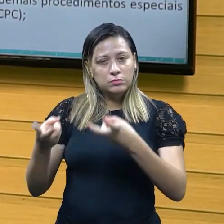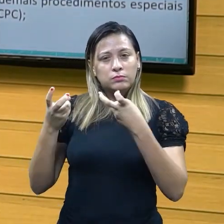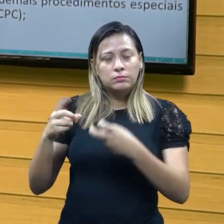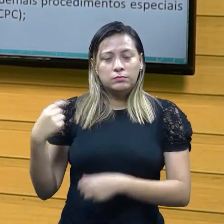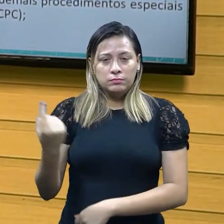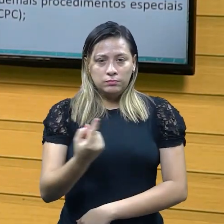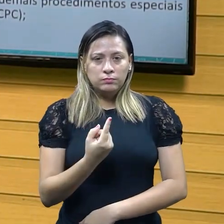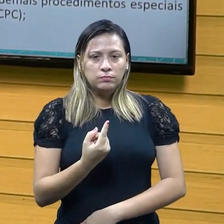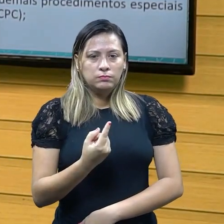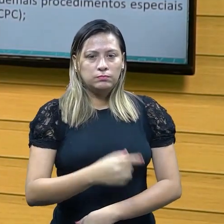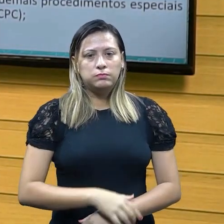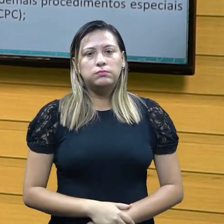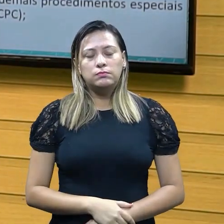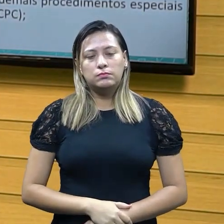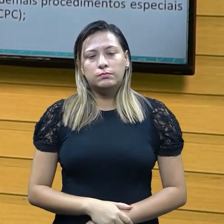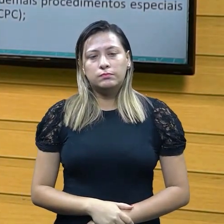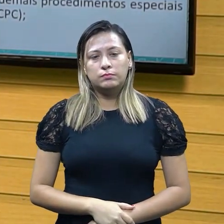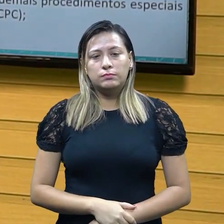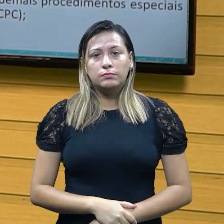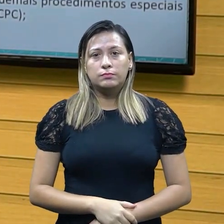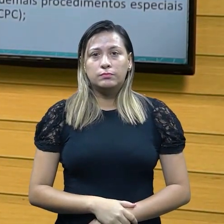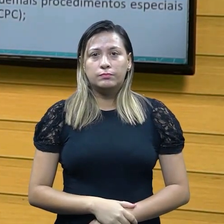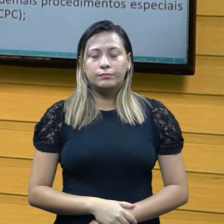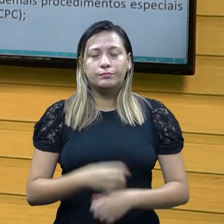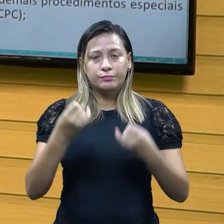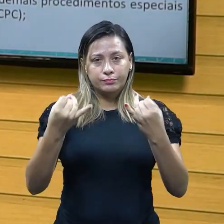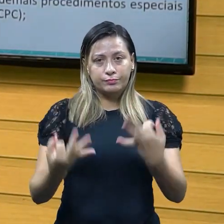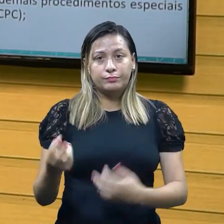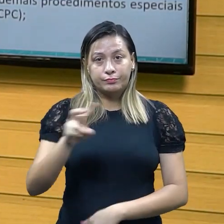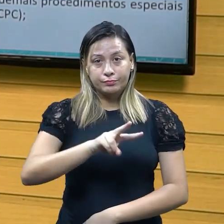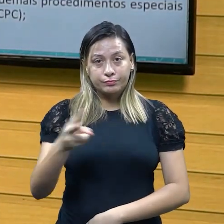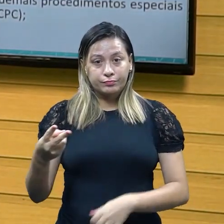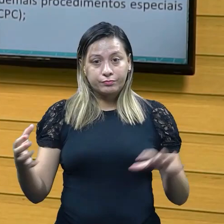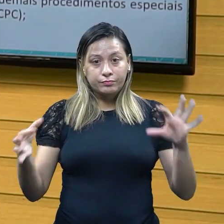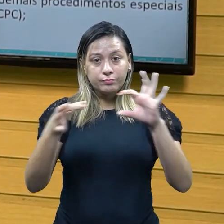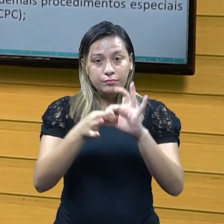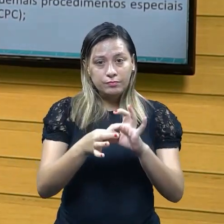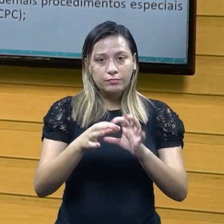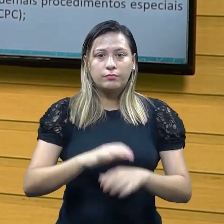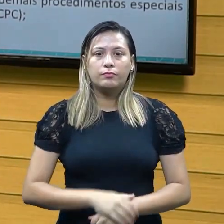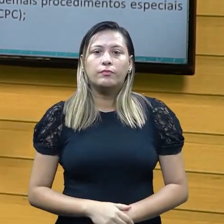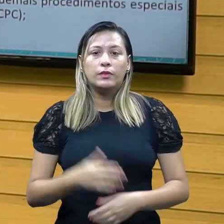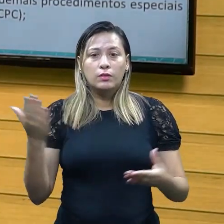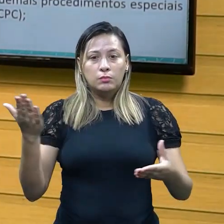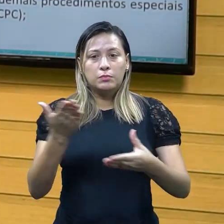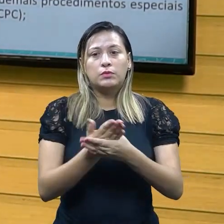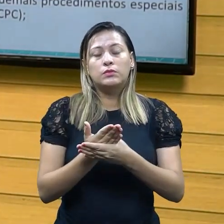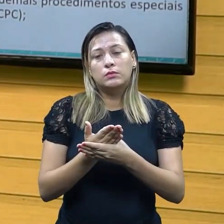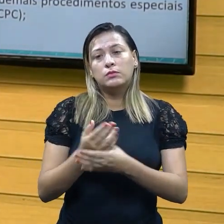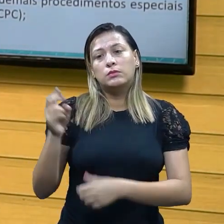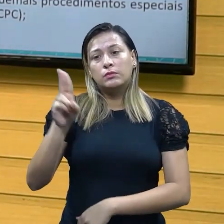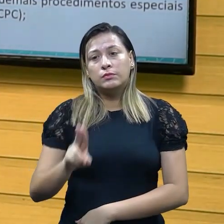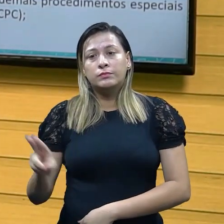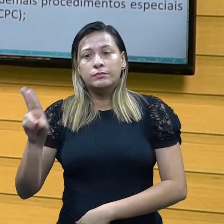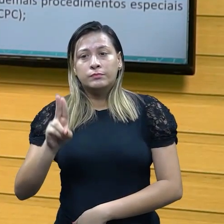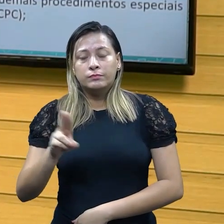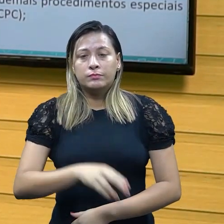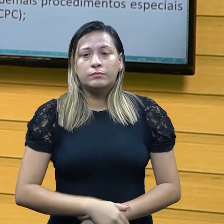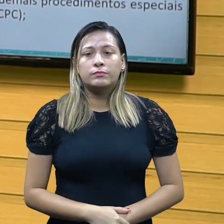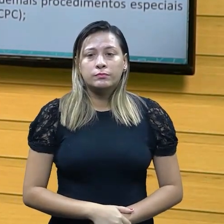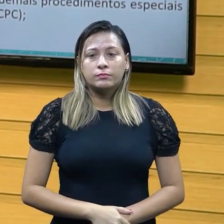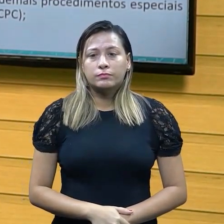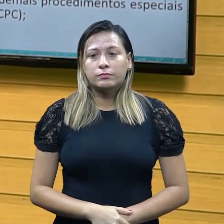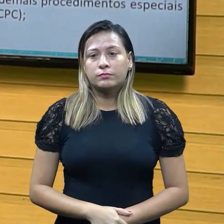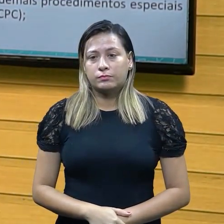forma conjunta, tá? Então, o processo, gente, vai ser o mecanismo que vai ser utilizado para que você venha exercer